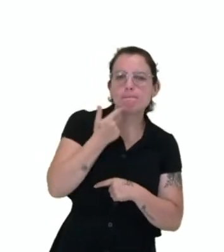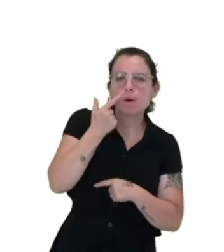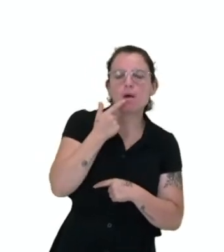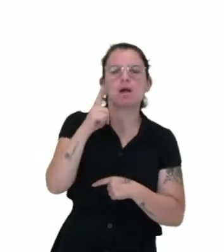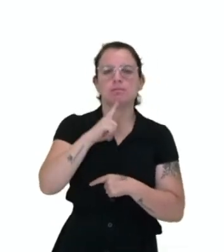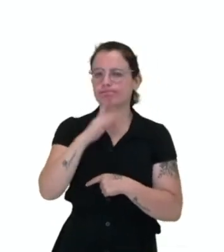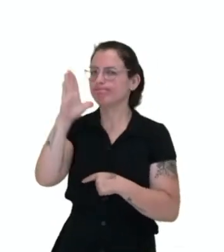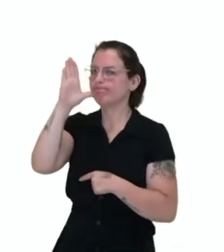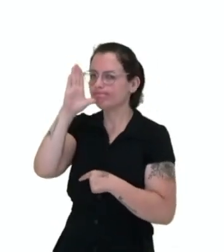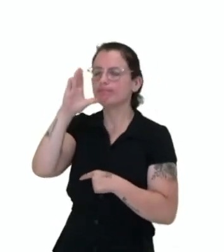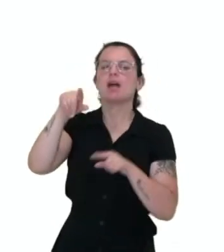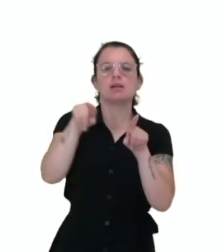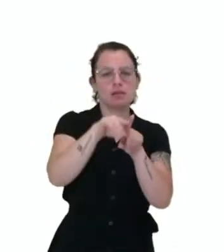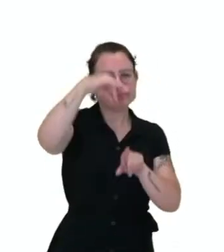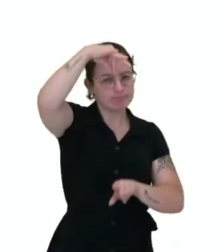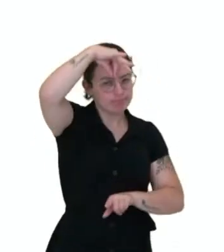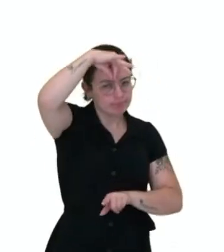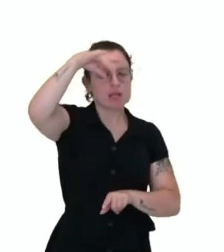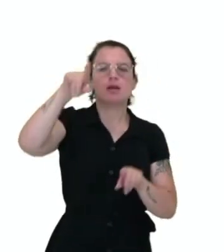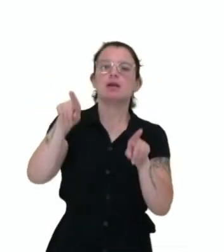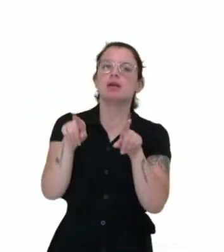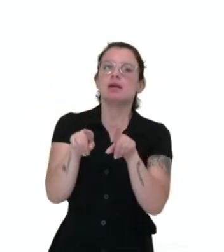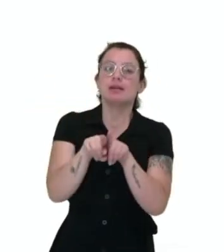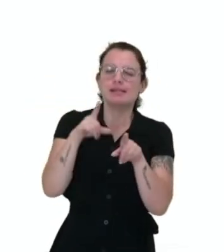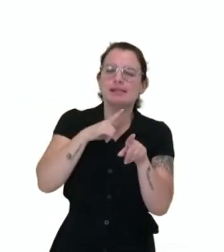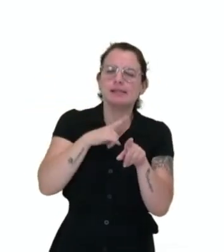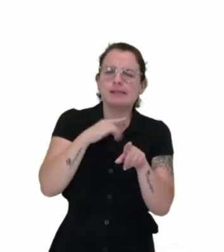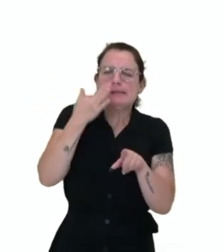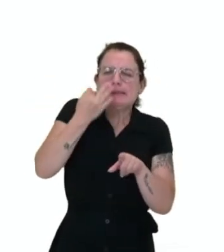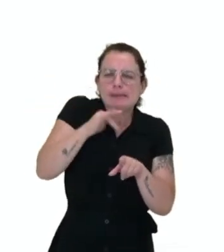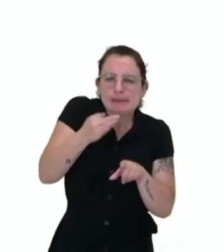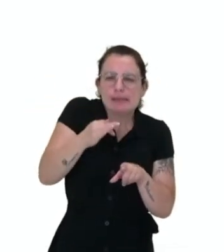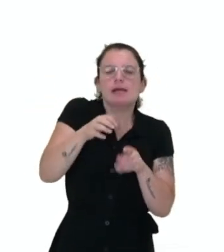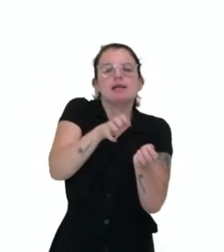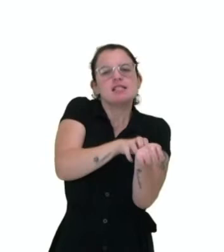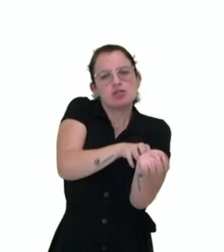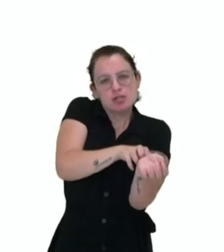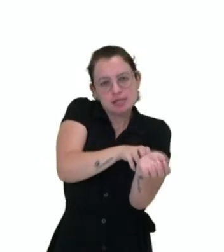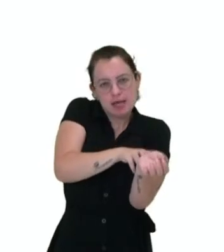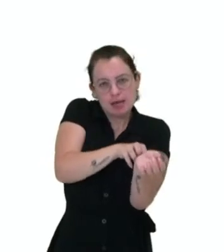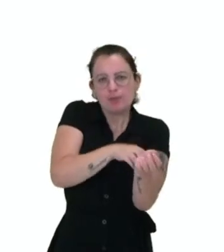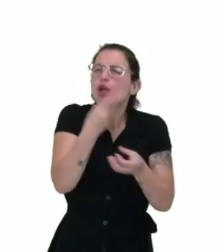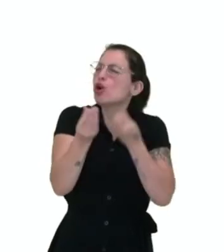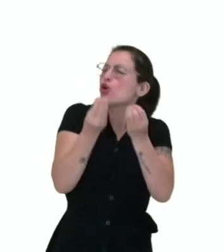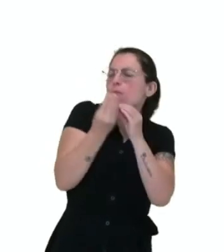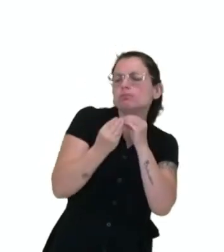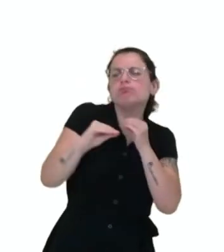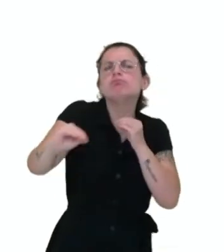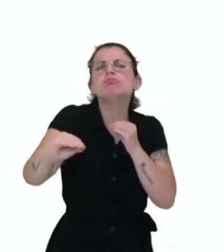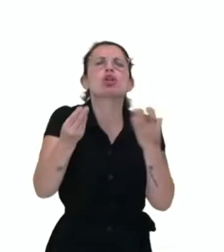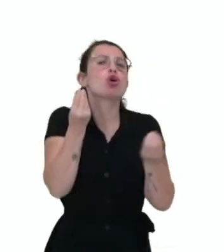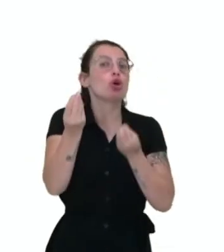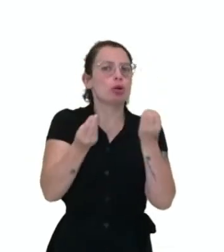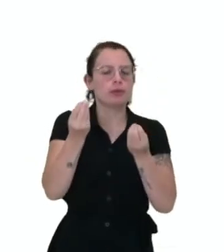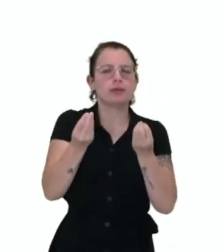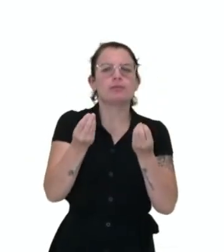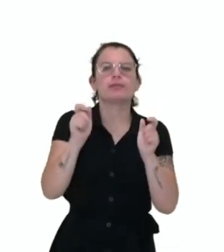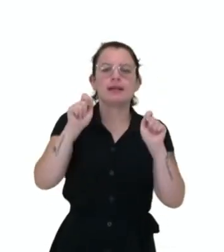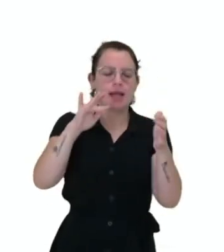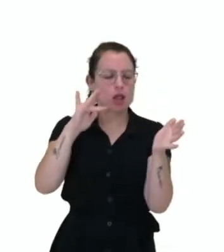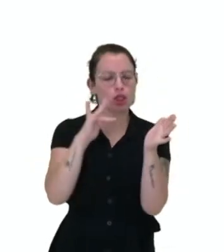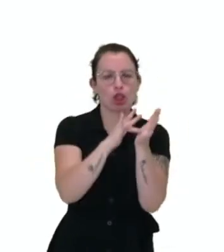dor, ardência e coceira. A transmissão pode ser por